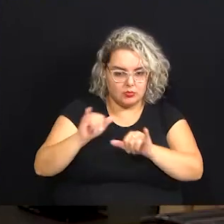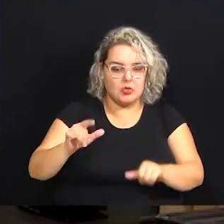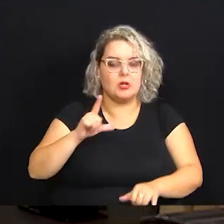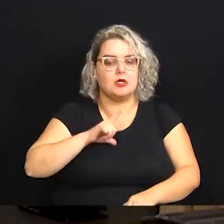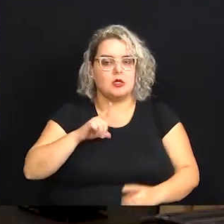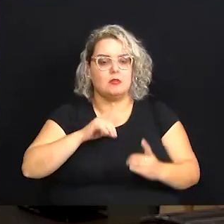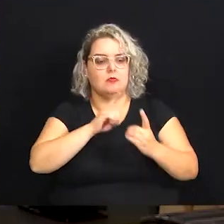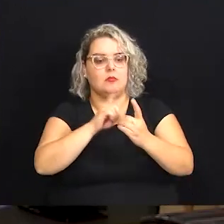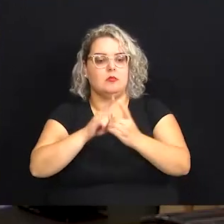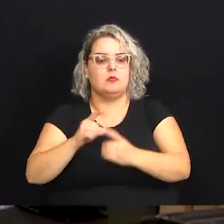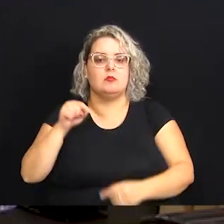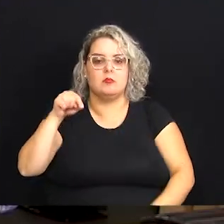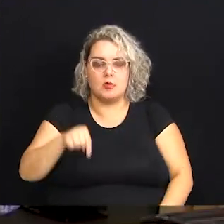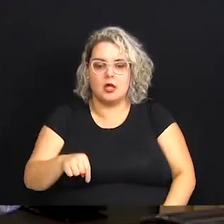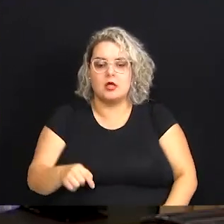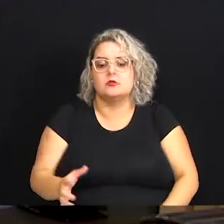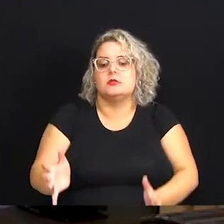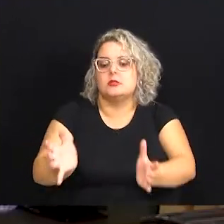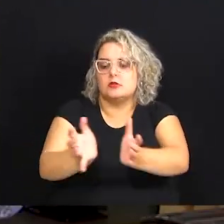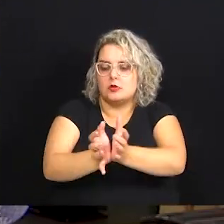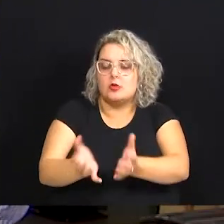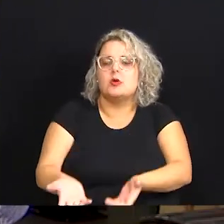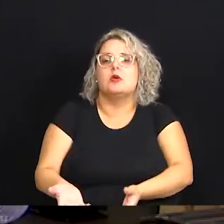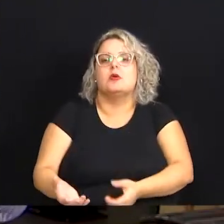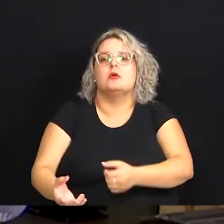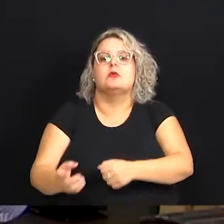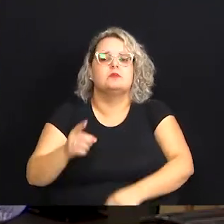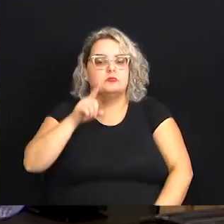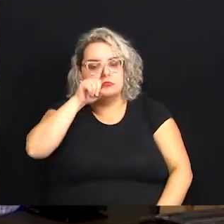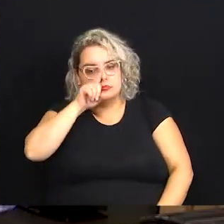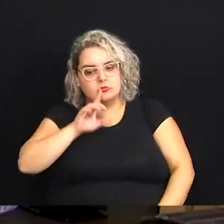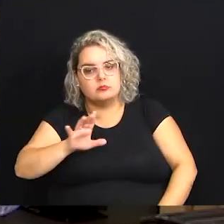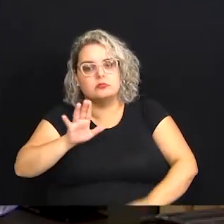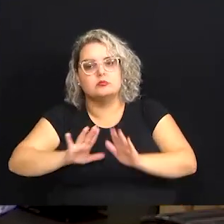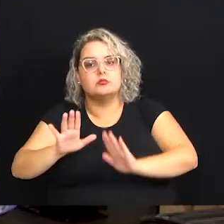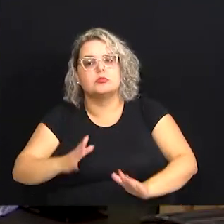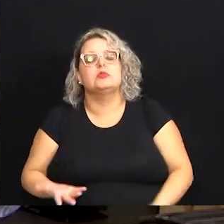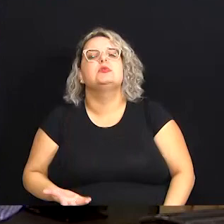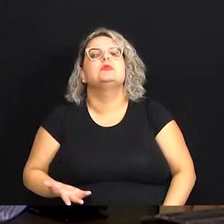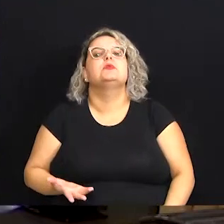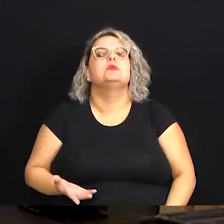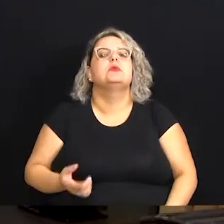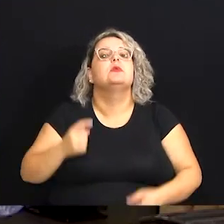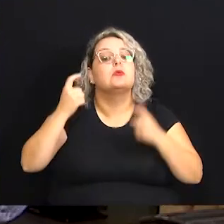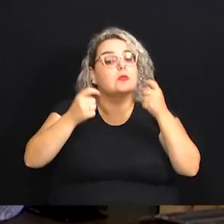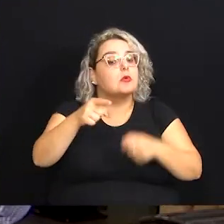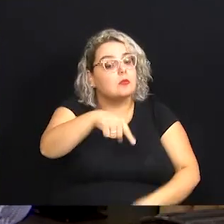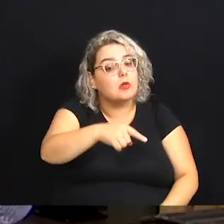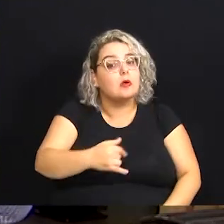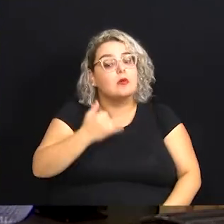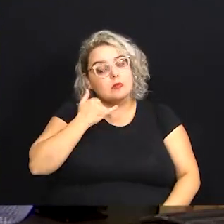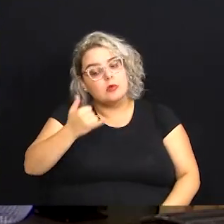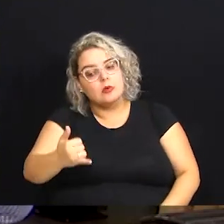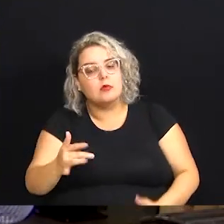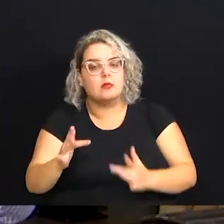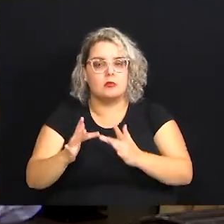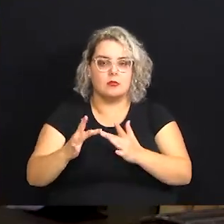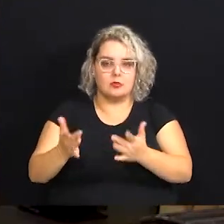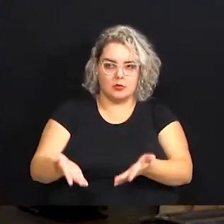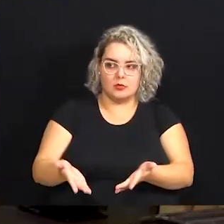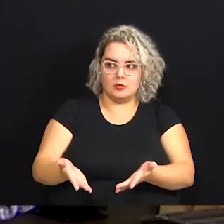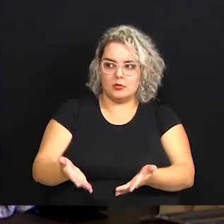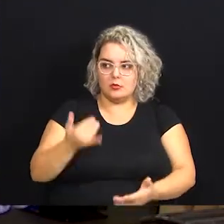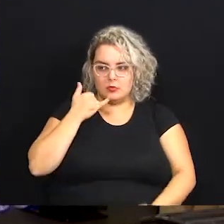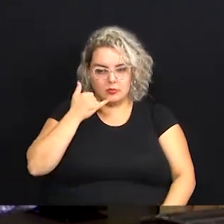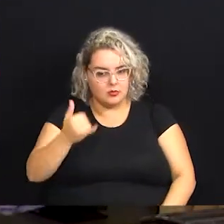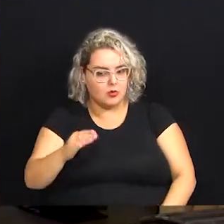a cobertura, essa é a companhia seguradora, eu estou preocupado com vocês, se eventualmente acontecer alguma coisa, esse é o telefone que você tem que entrar em contato.